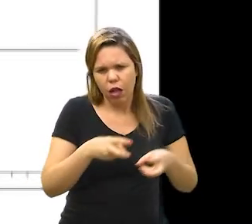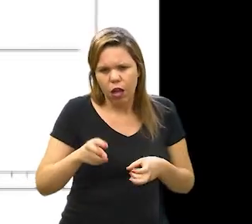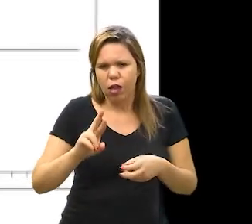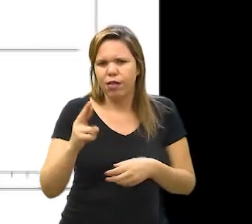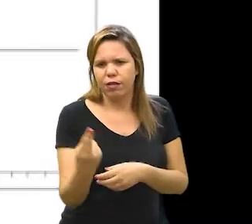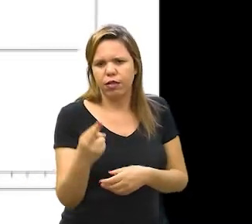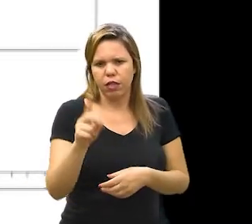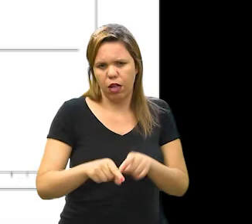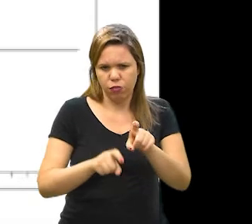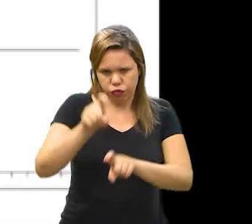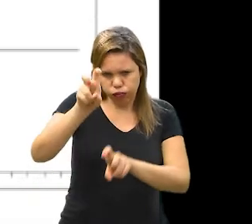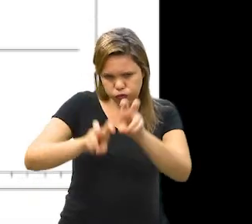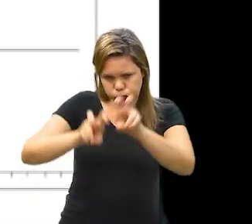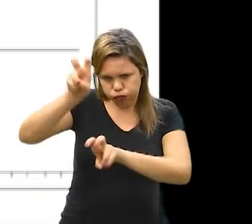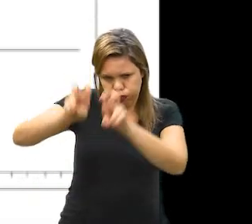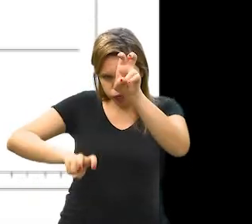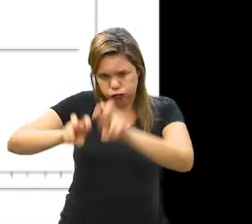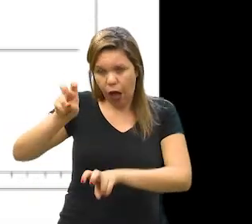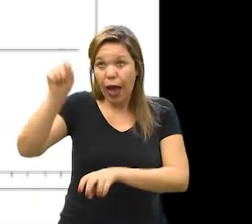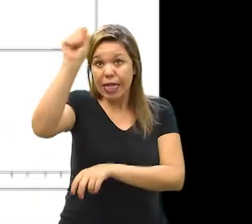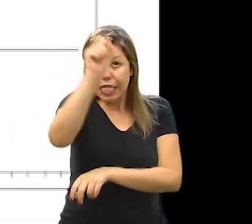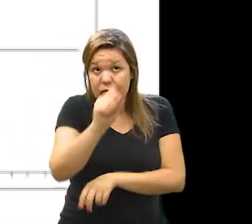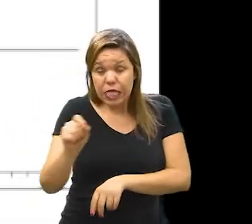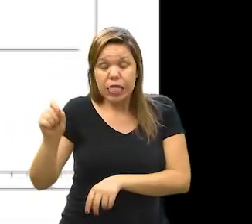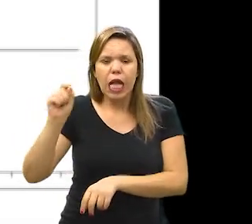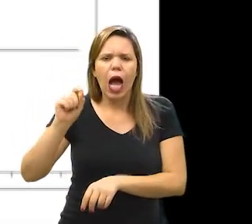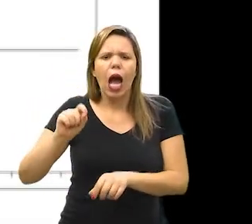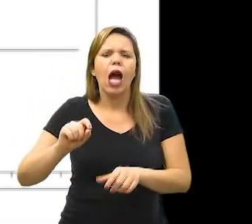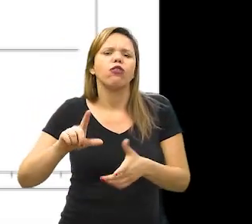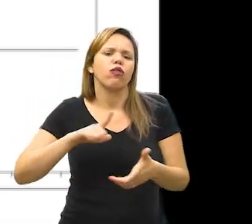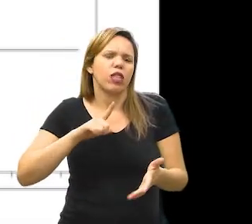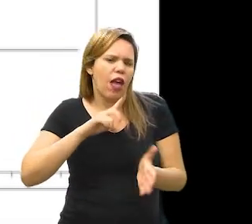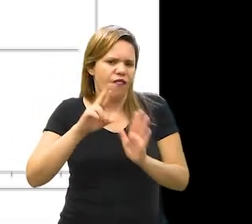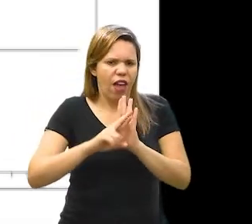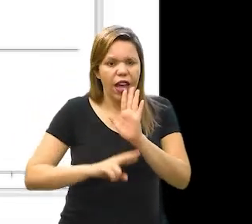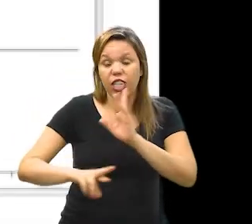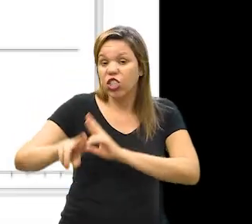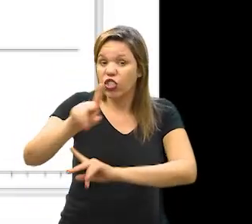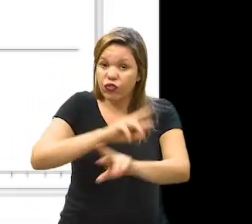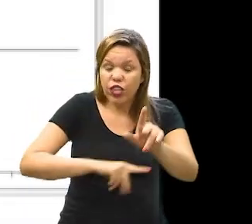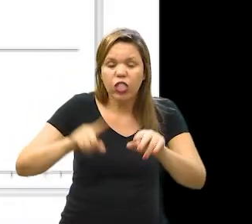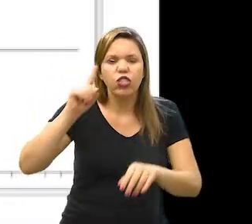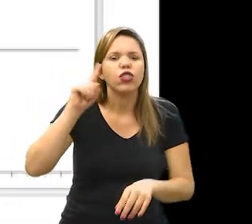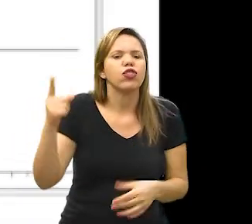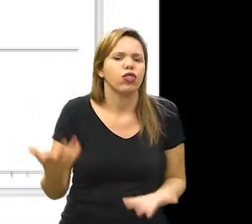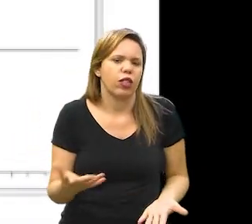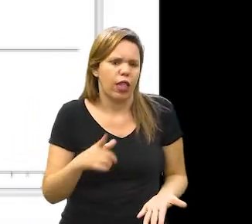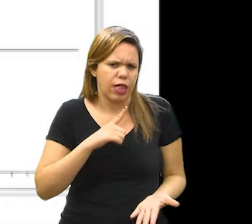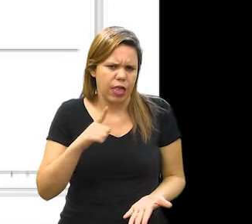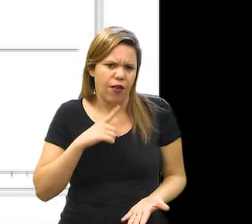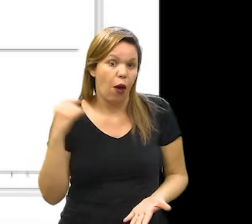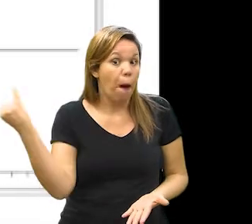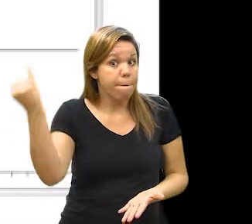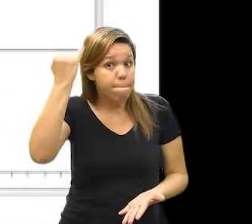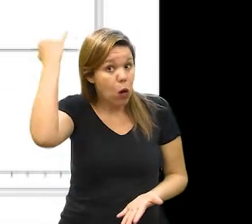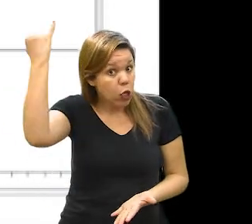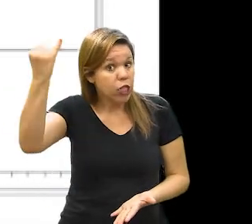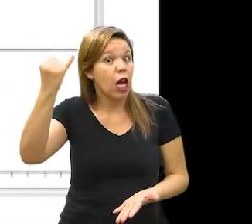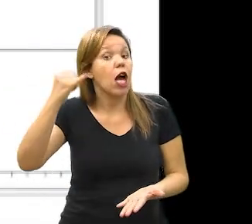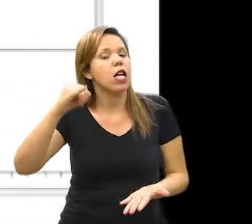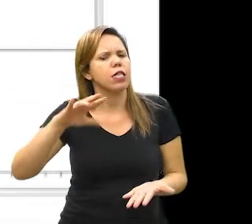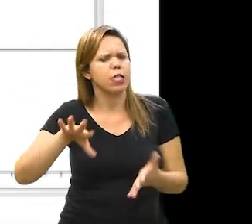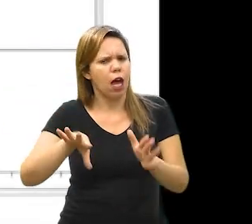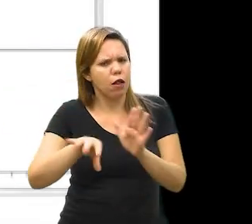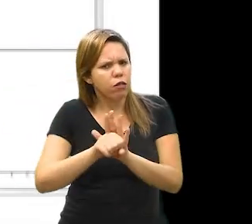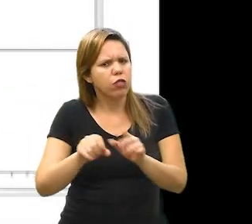gráfico, porque cada estado aplicou sua medida em um dia diferente. No entanto, teve uma medida que foi bastante relevante. E quando São Paulo